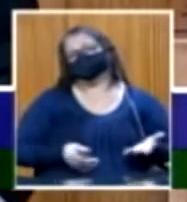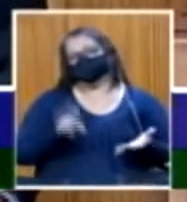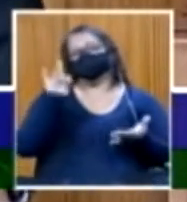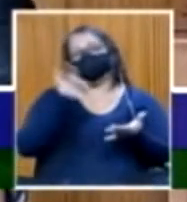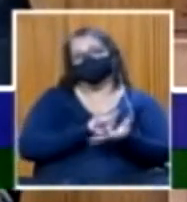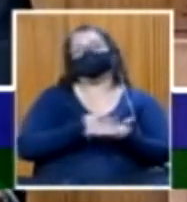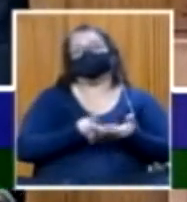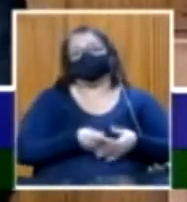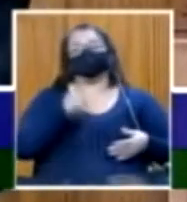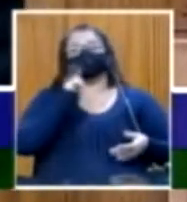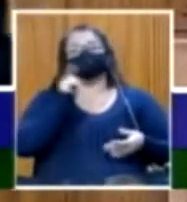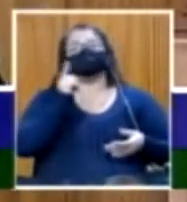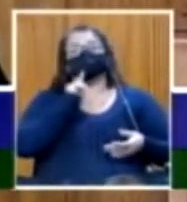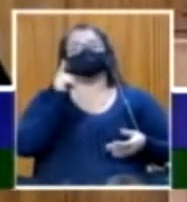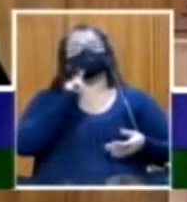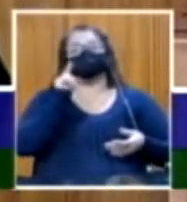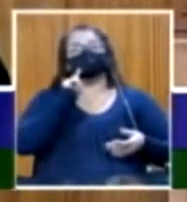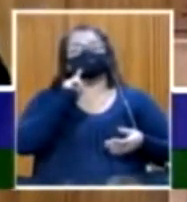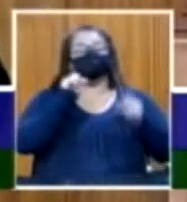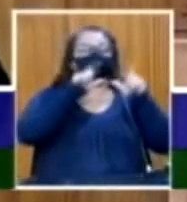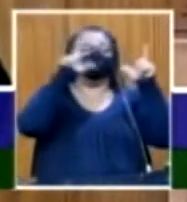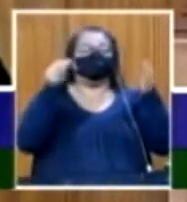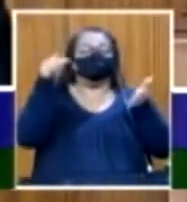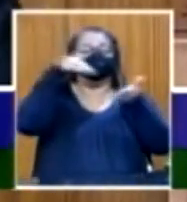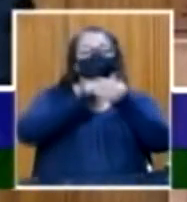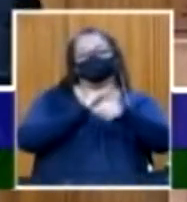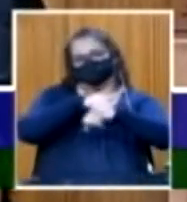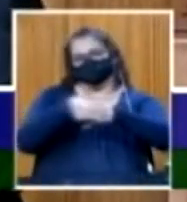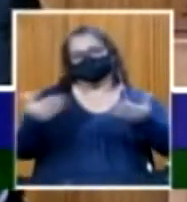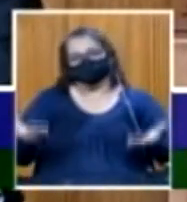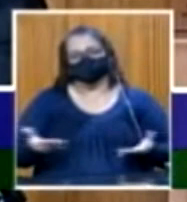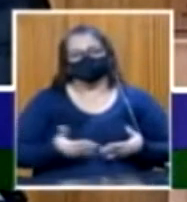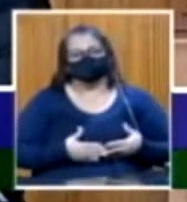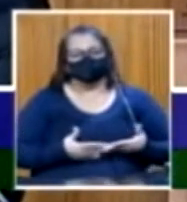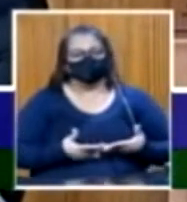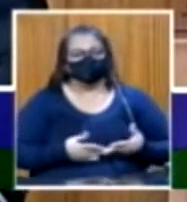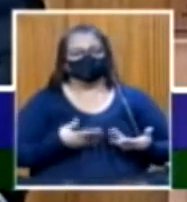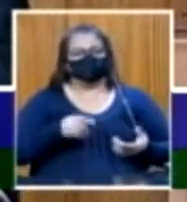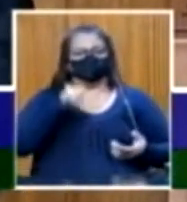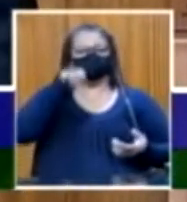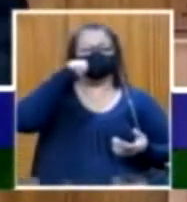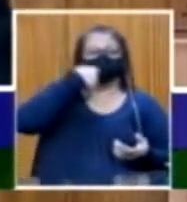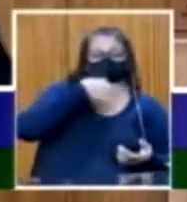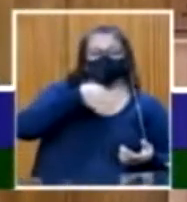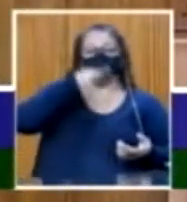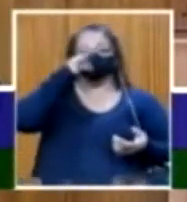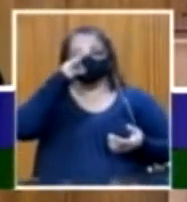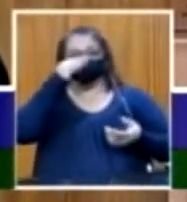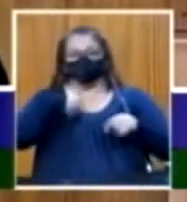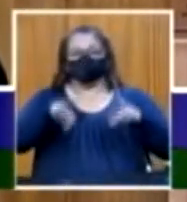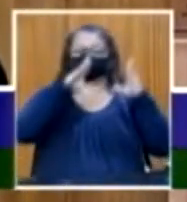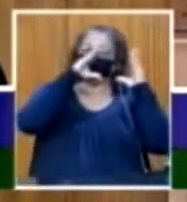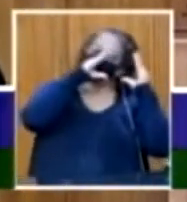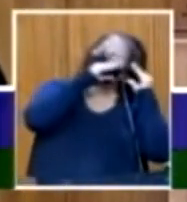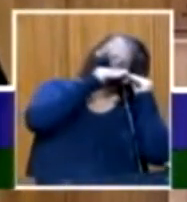infelizmente, está no nosso dia a dia de quando a gente acorda a quando a gente dorme. Do nosso pão, do café da manhã, ao colchão onde a